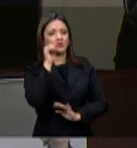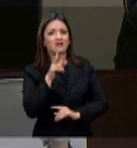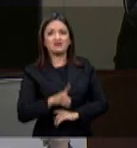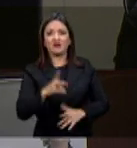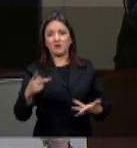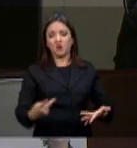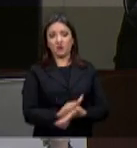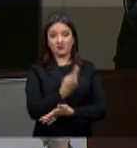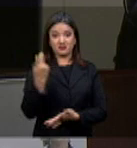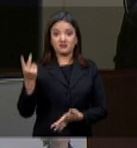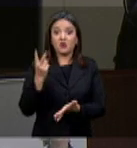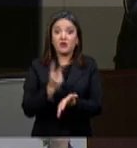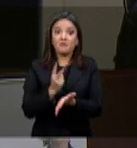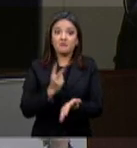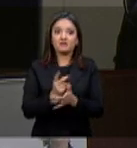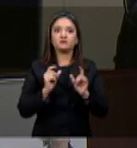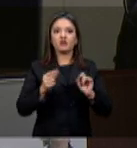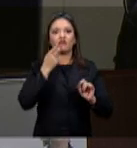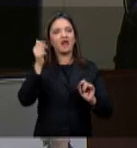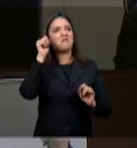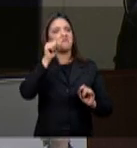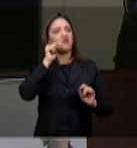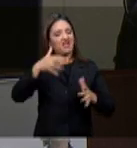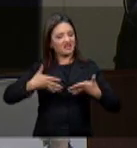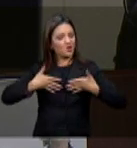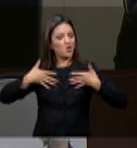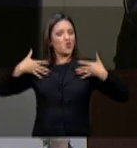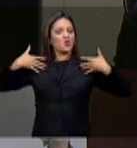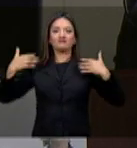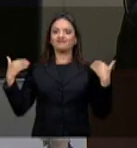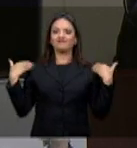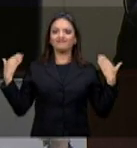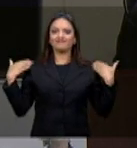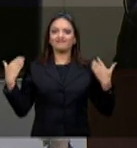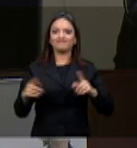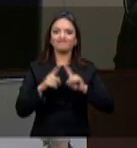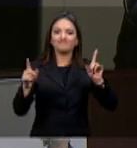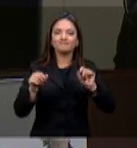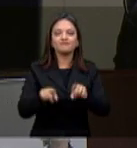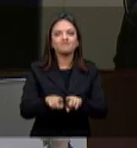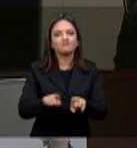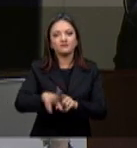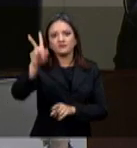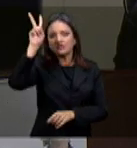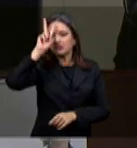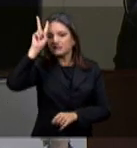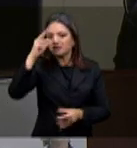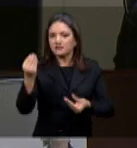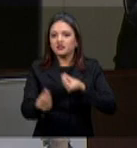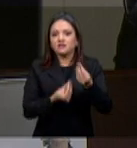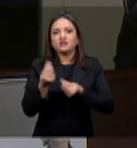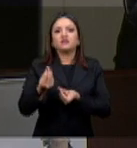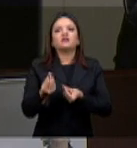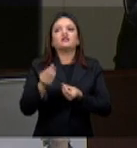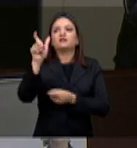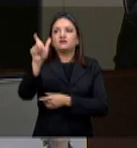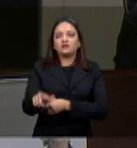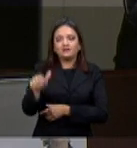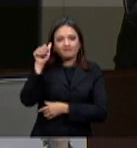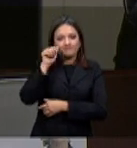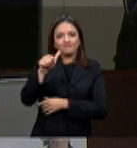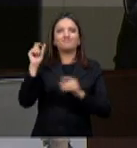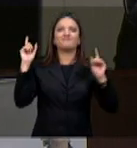mesmo numa ocasião de falarmos do feminino com orgulho e alegria, isso nos faz também lembrar o quanto ser mulher significa trazer em